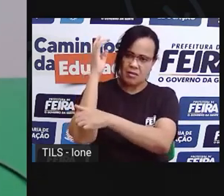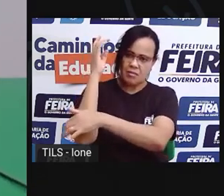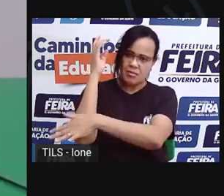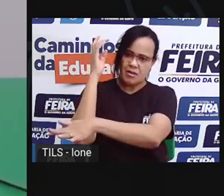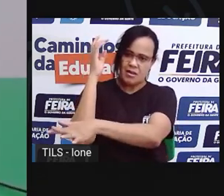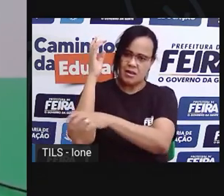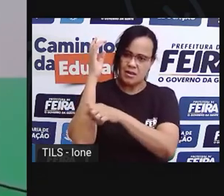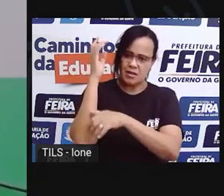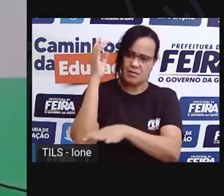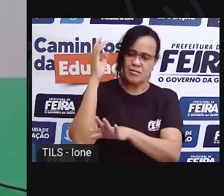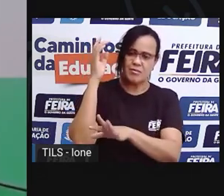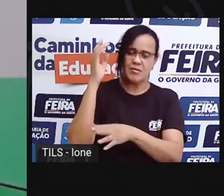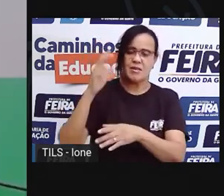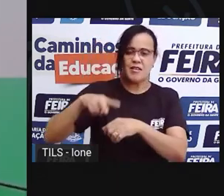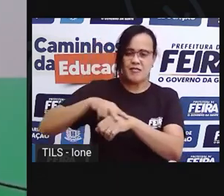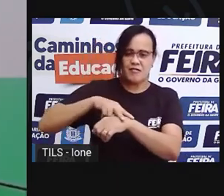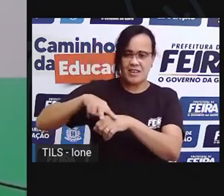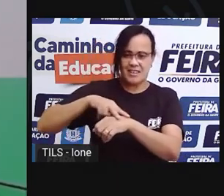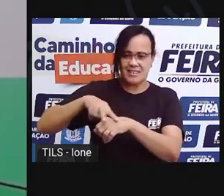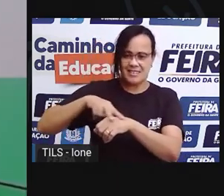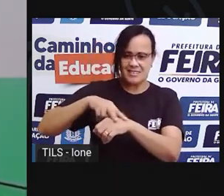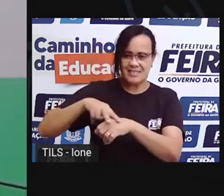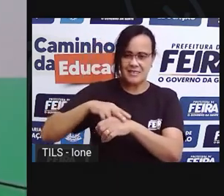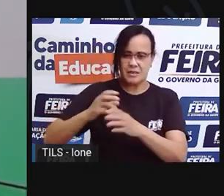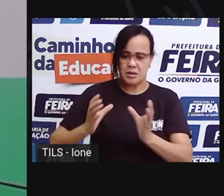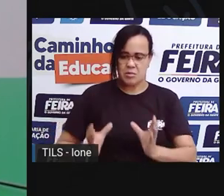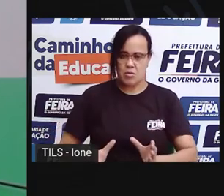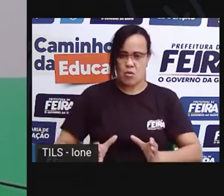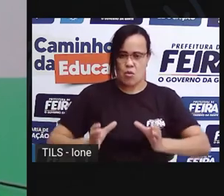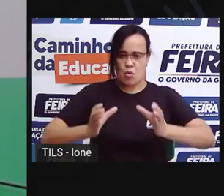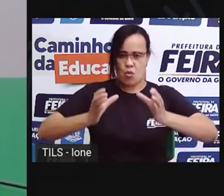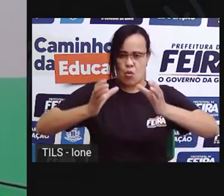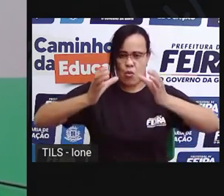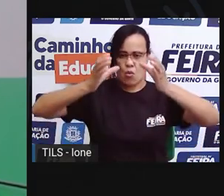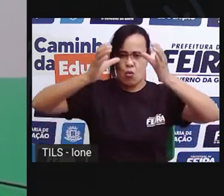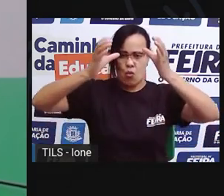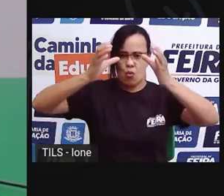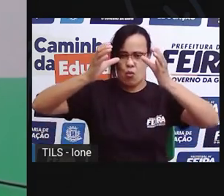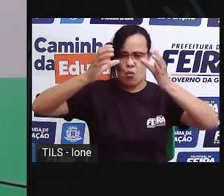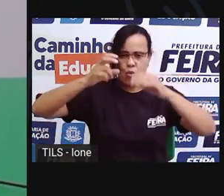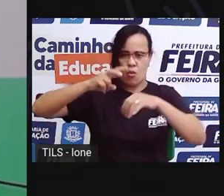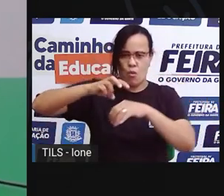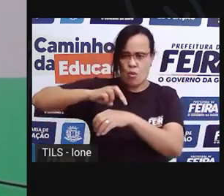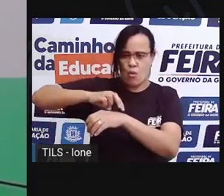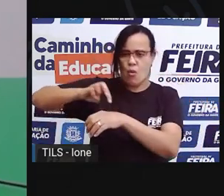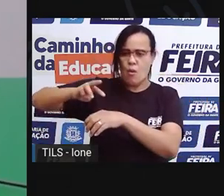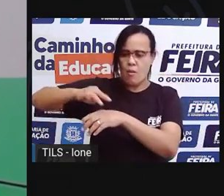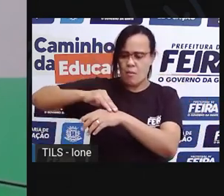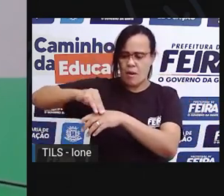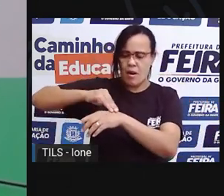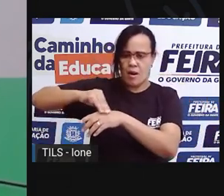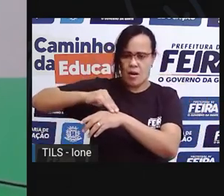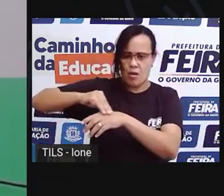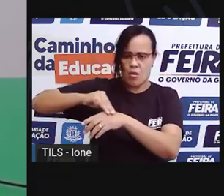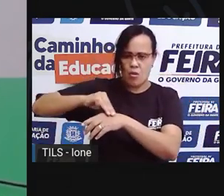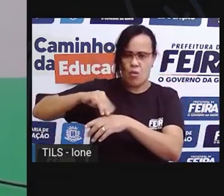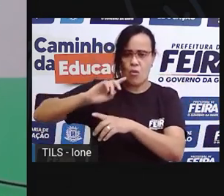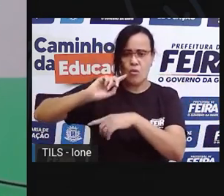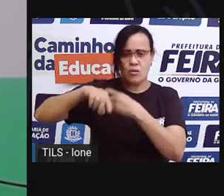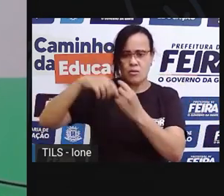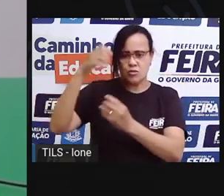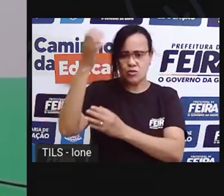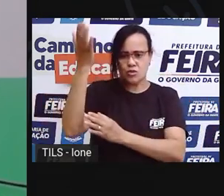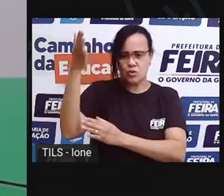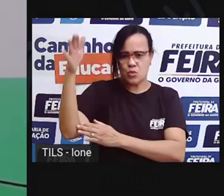minha copa da árvore, meu tronco, né, da árvore. Agora eu vou fazer os galhos, as